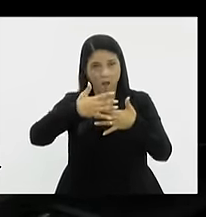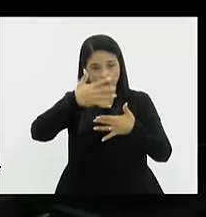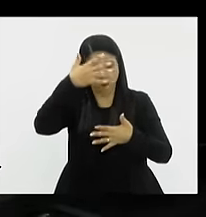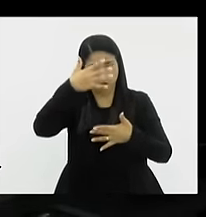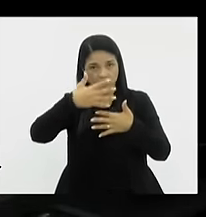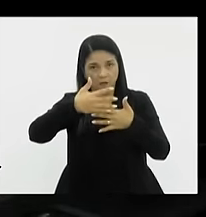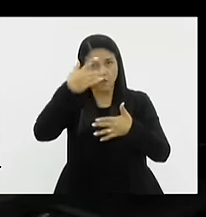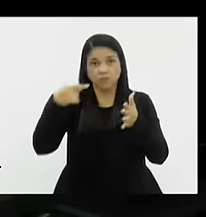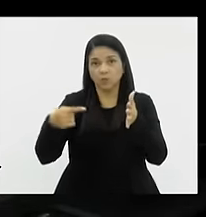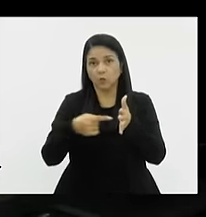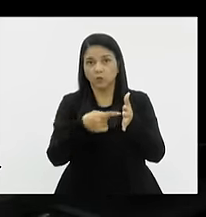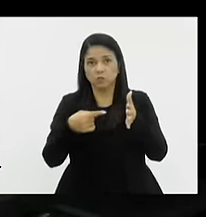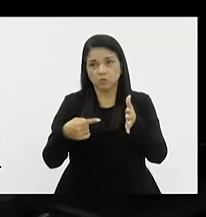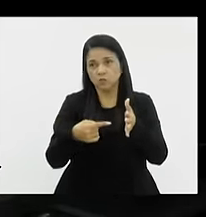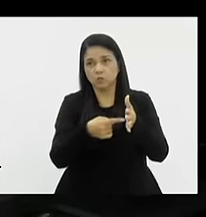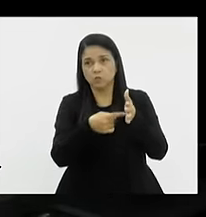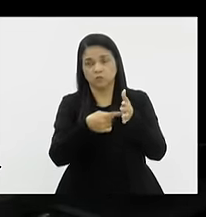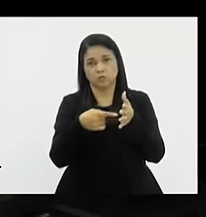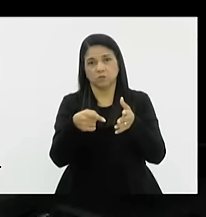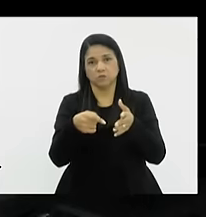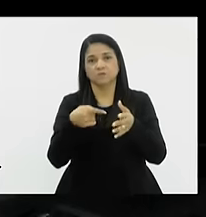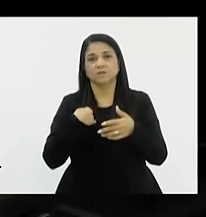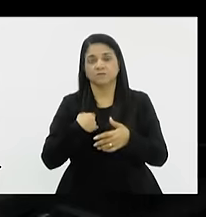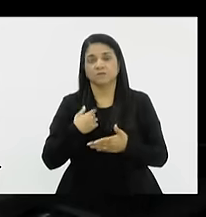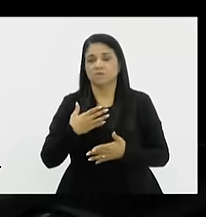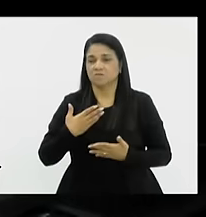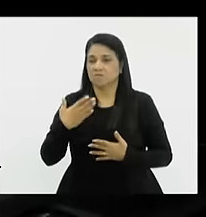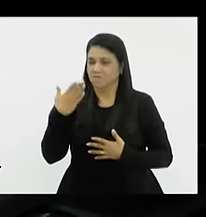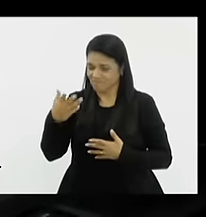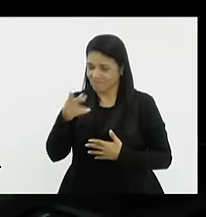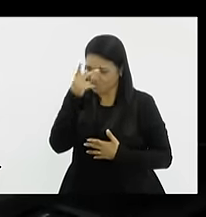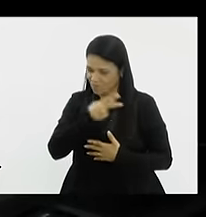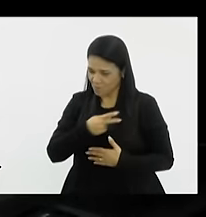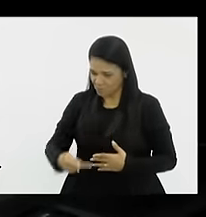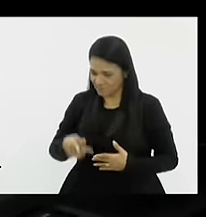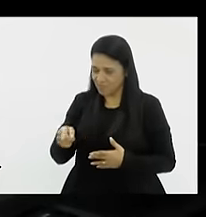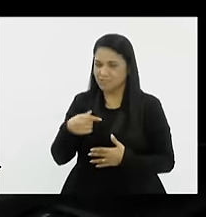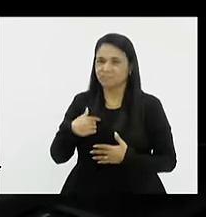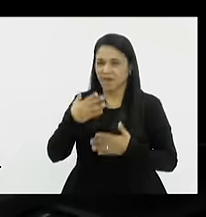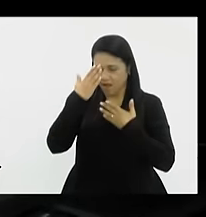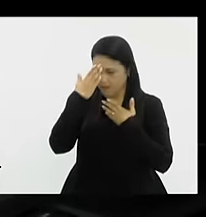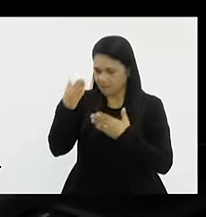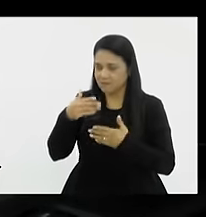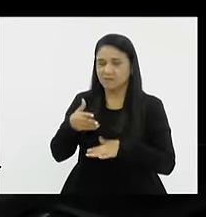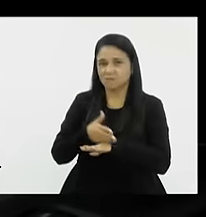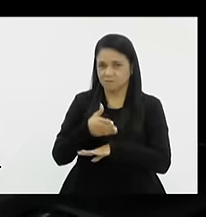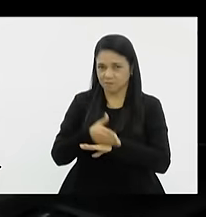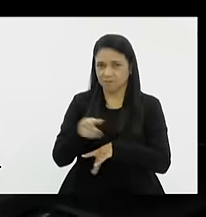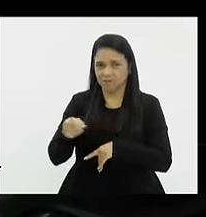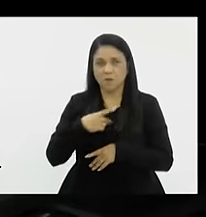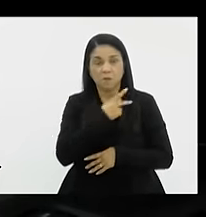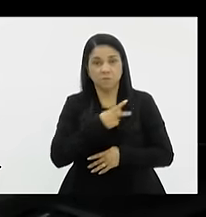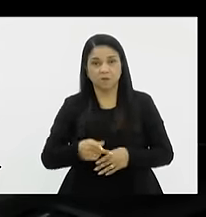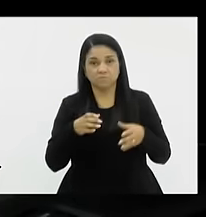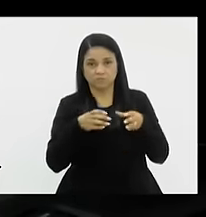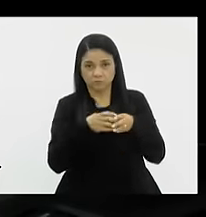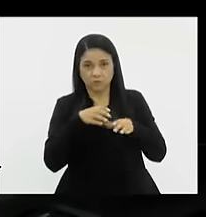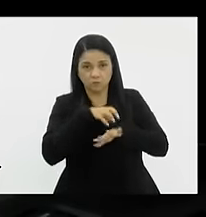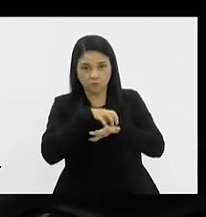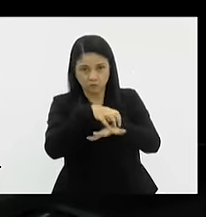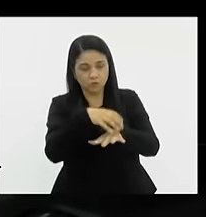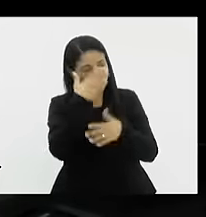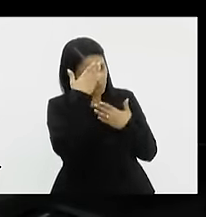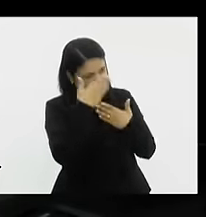vambora. Presidente, me honra muito a sua presença aqui, tá? Vossa Excelência é um ícone dessa casa, presidente da Comissão de Transporte. Muito